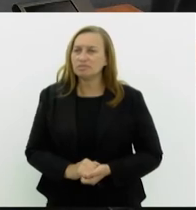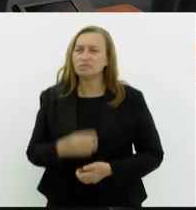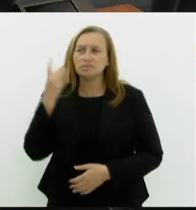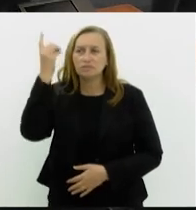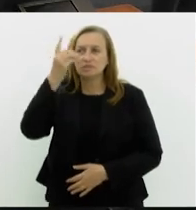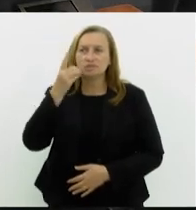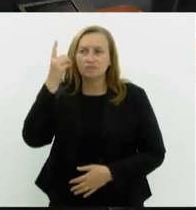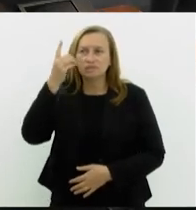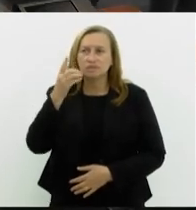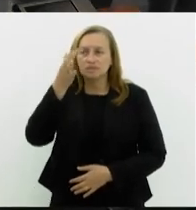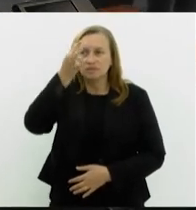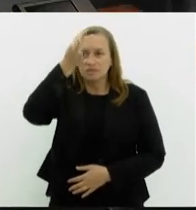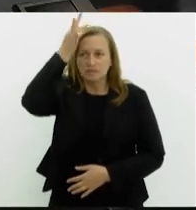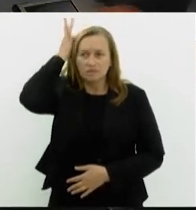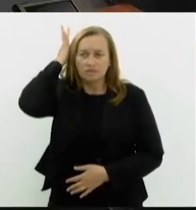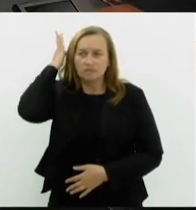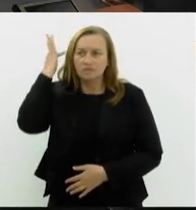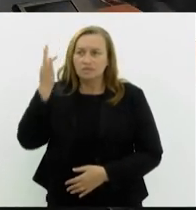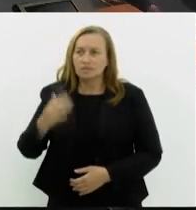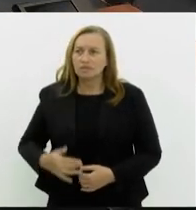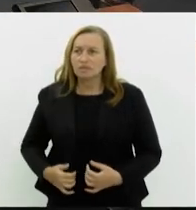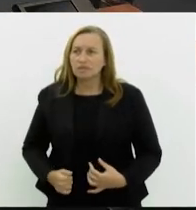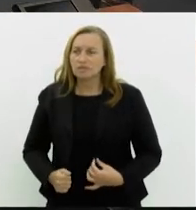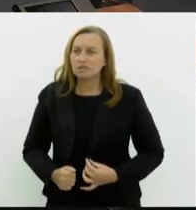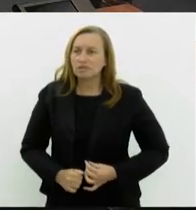Deputado Fred Pacheco.